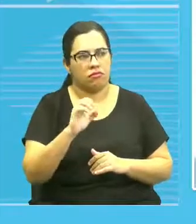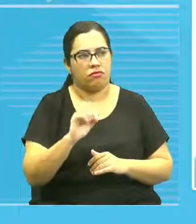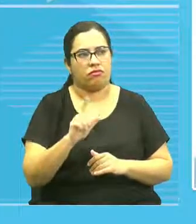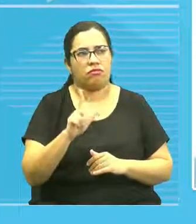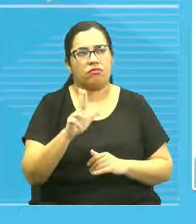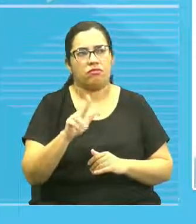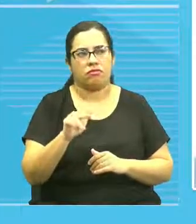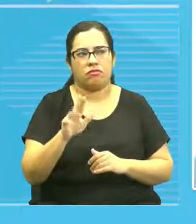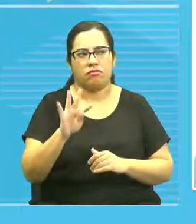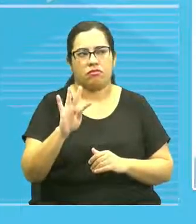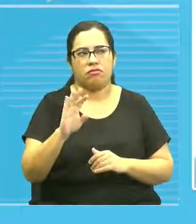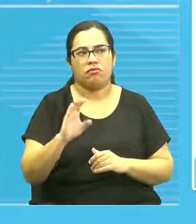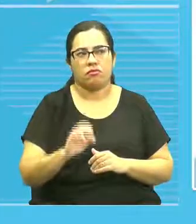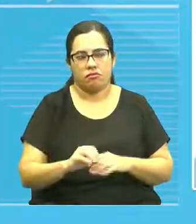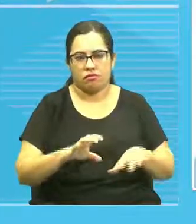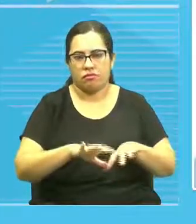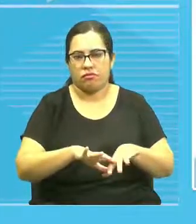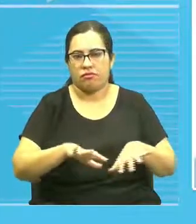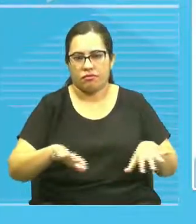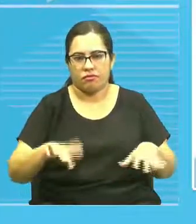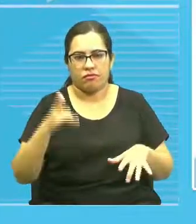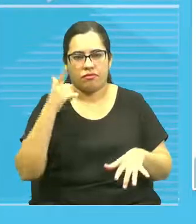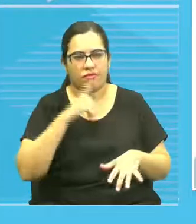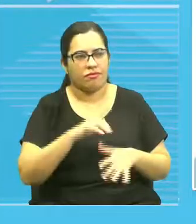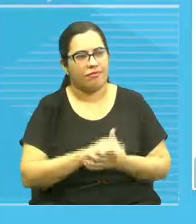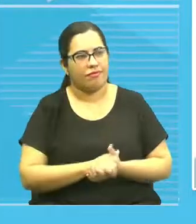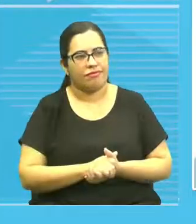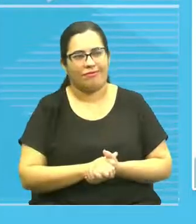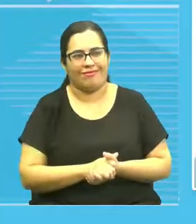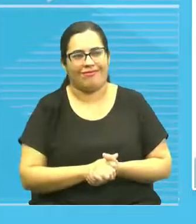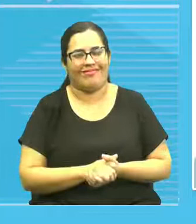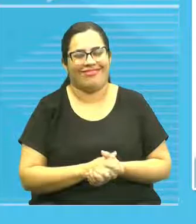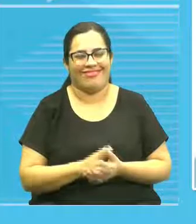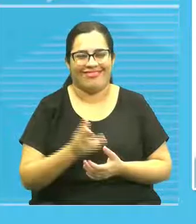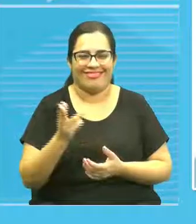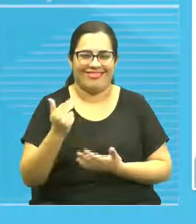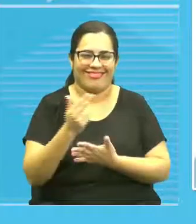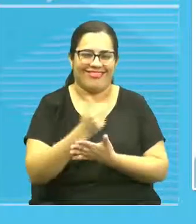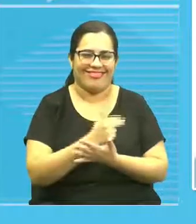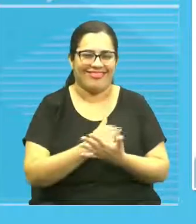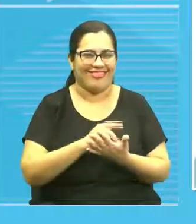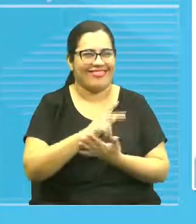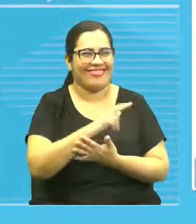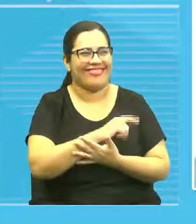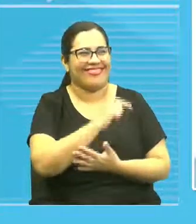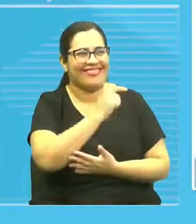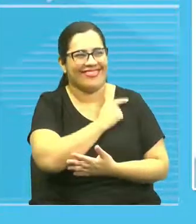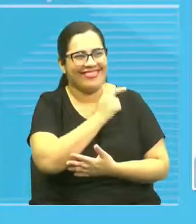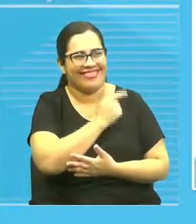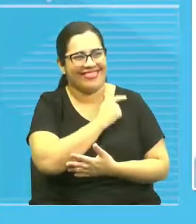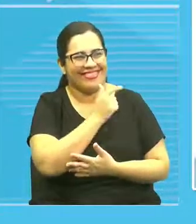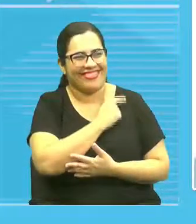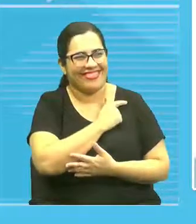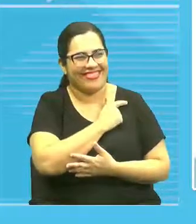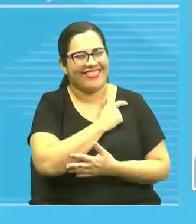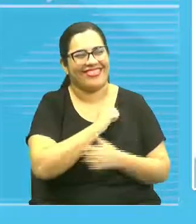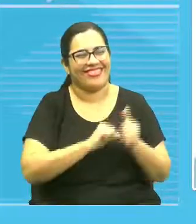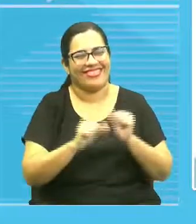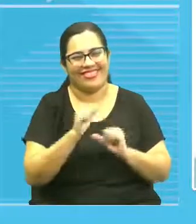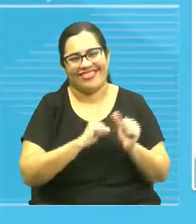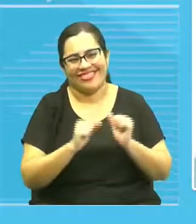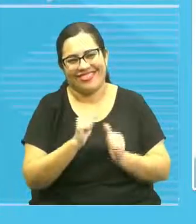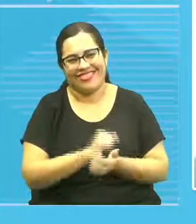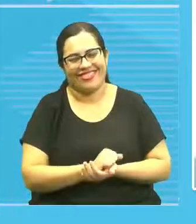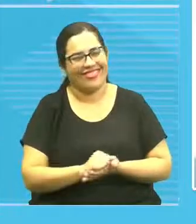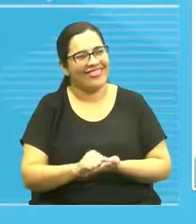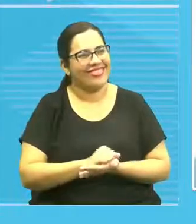está sendo dissociado. Agora, esse desenho ficou horroroso demais, deleta. Fazer igual a Cassandra disse, abafa.